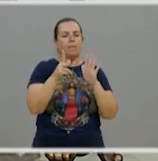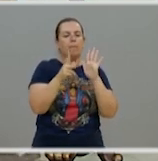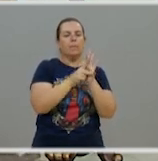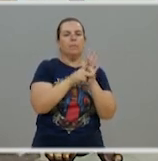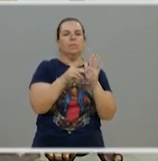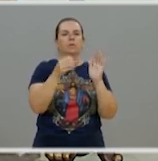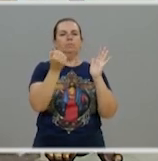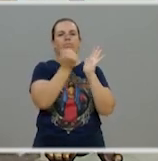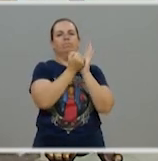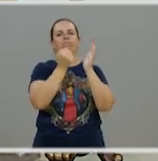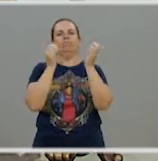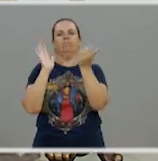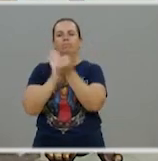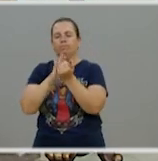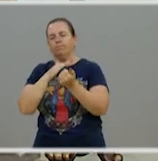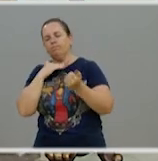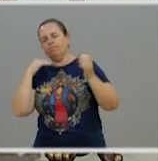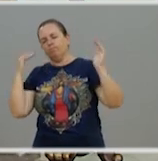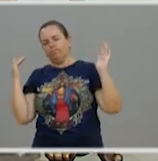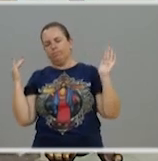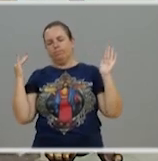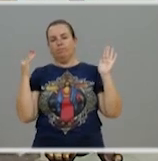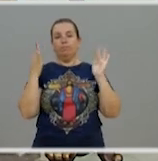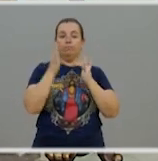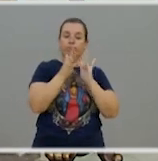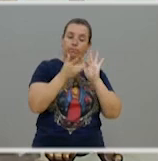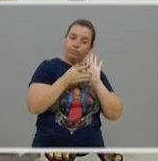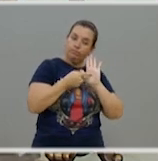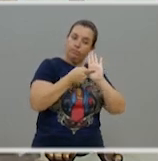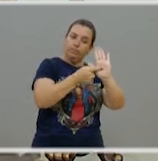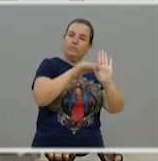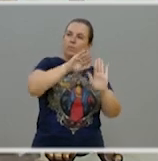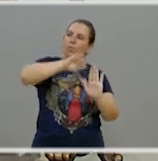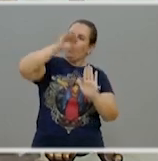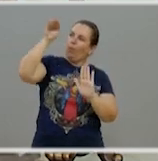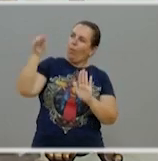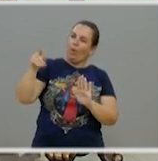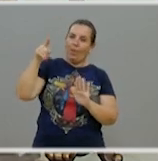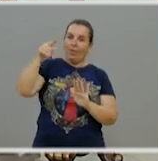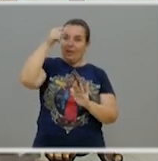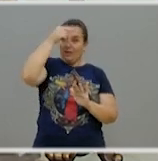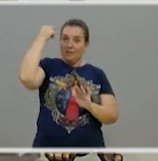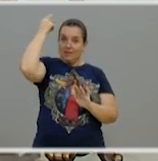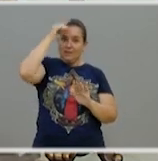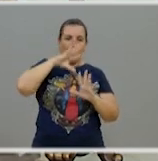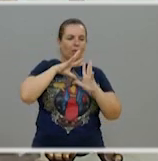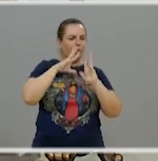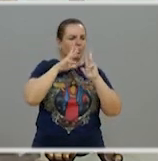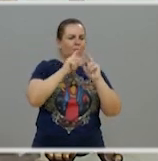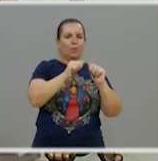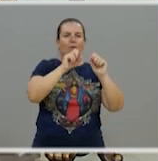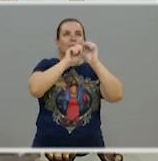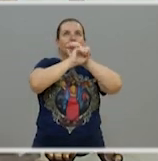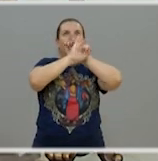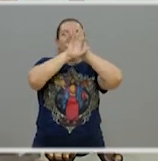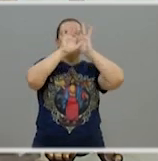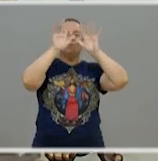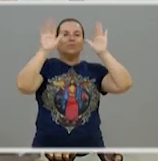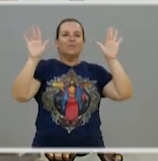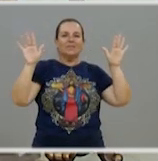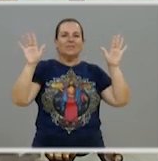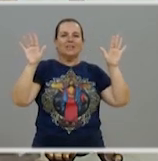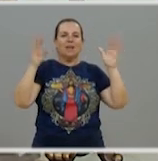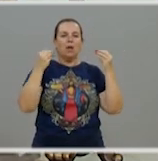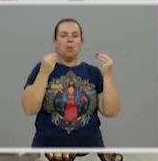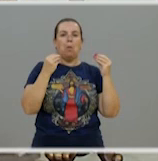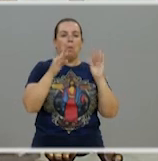morte, Jesus lhes mostra, na montanha sagrada, todo o seu esplendor. E como